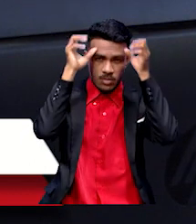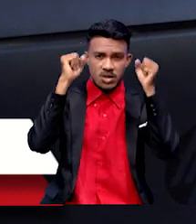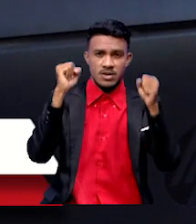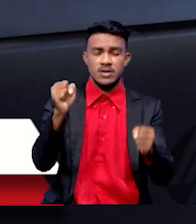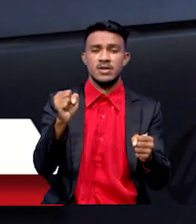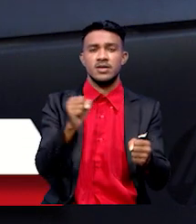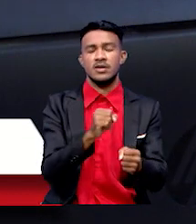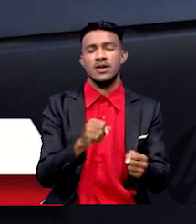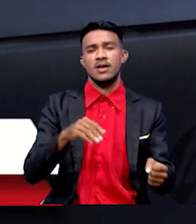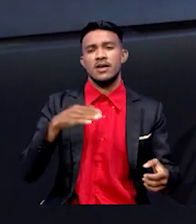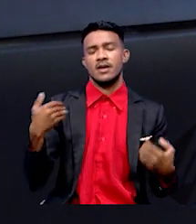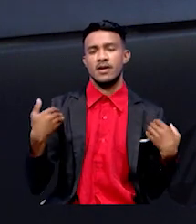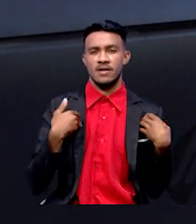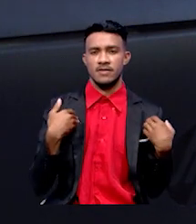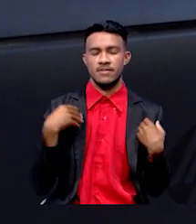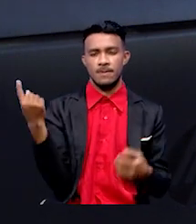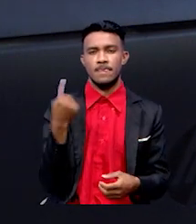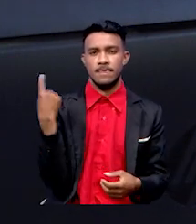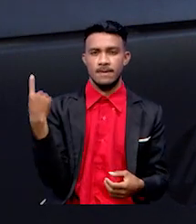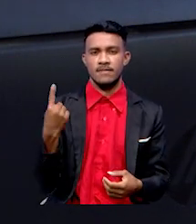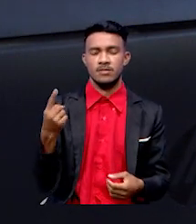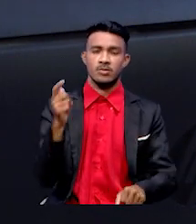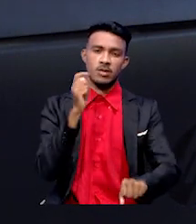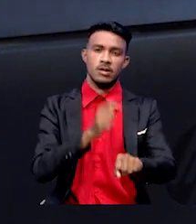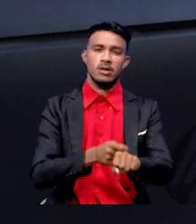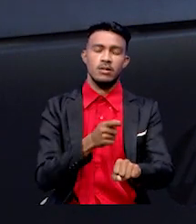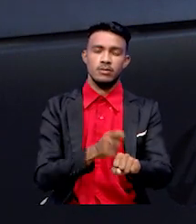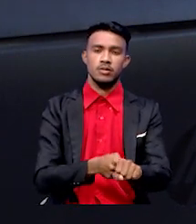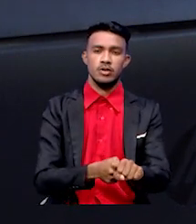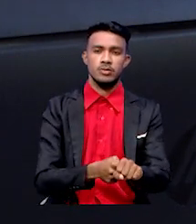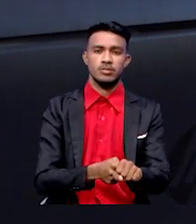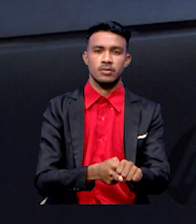Idané. Idané, e te acompanha a situação desde